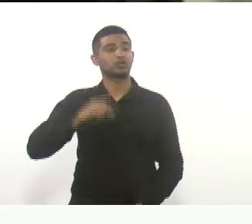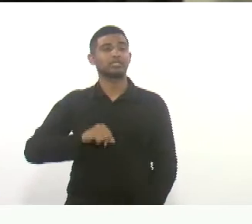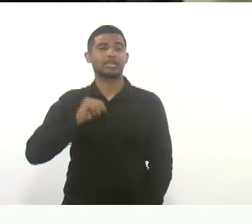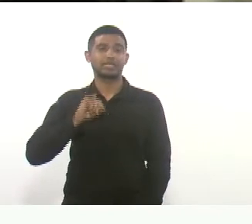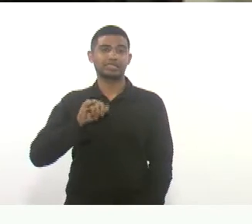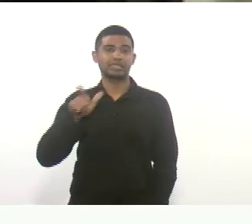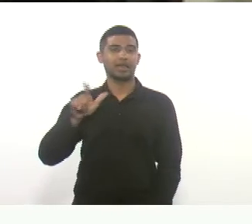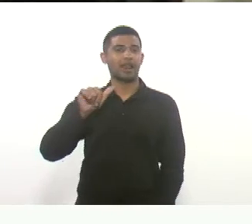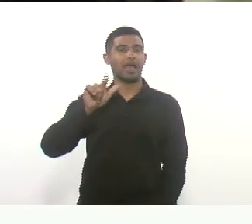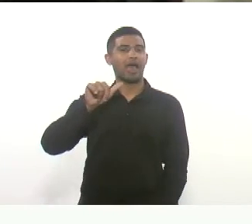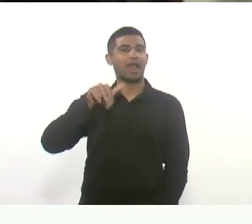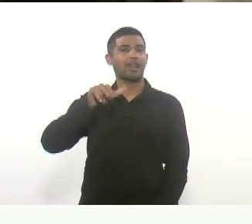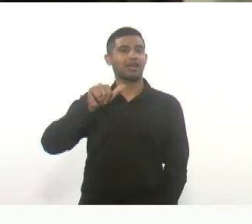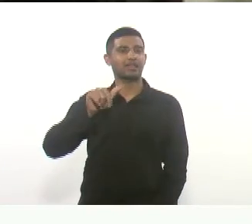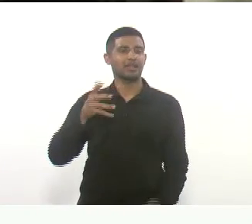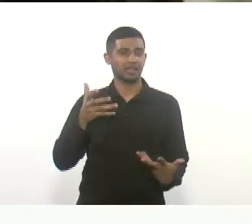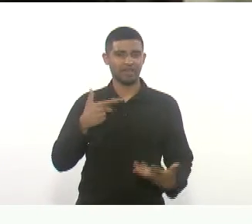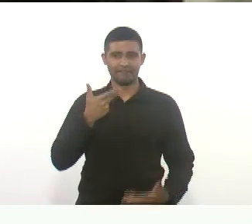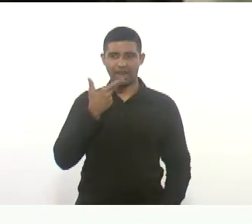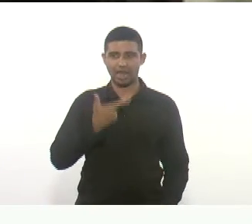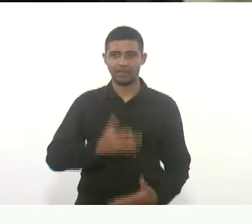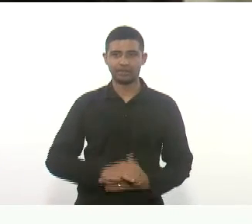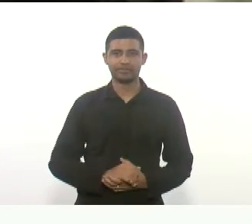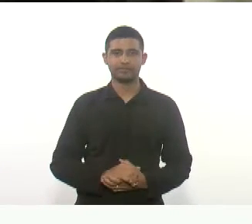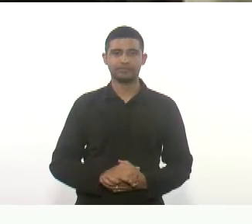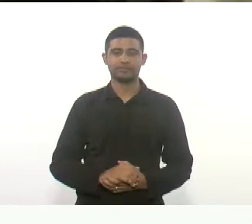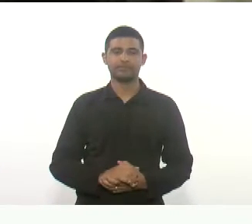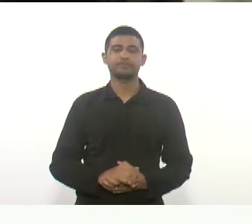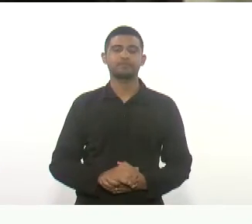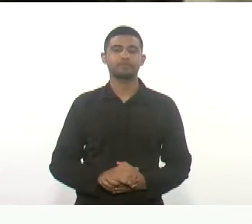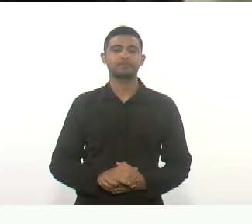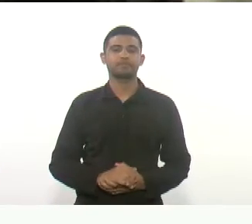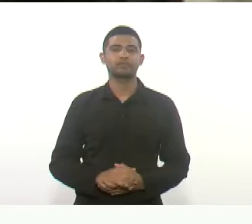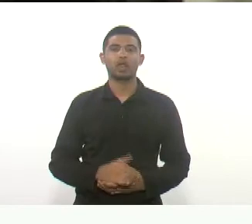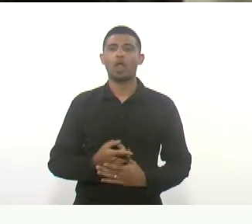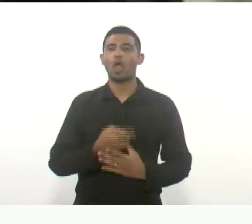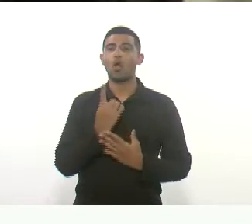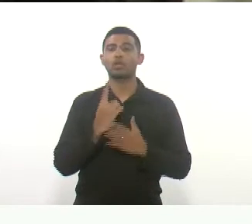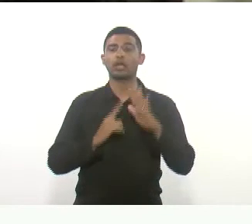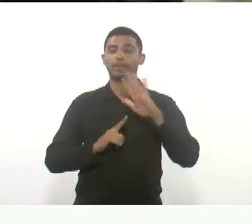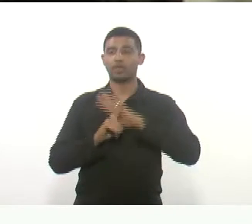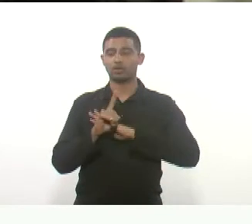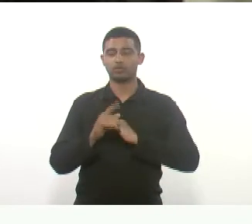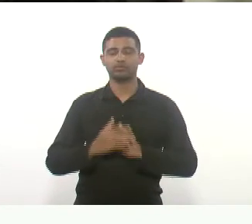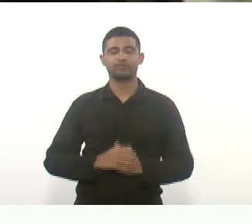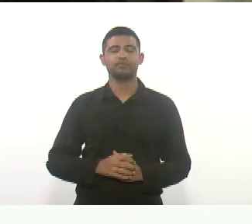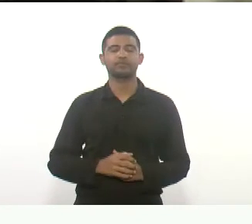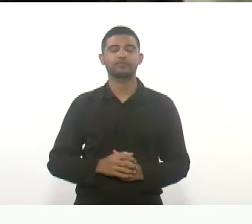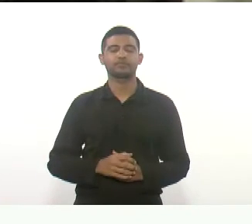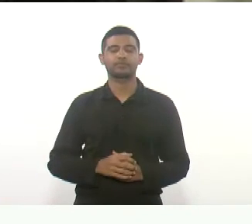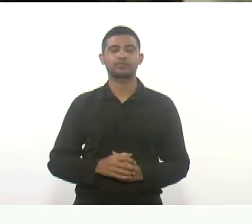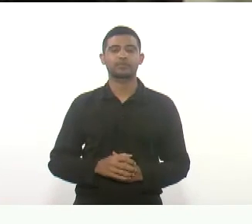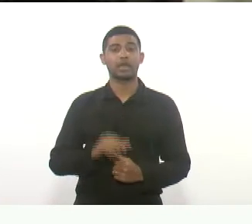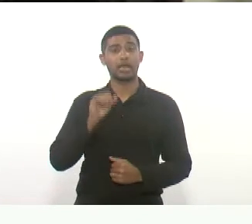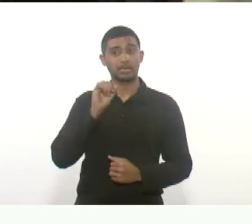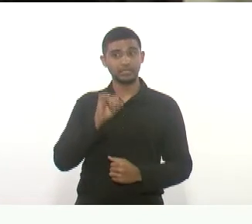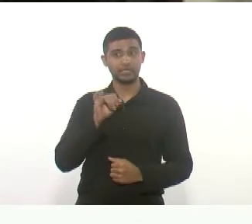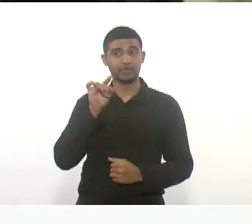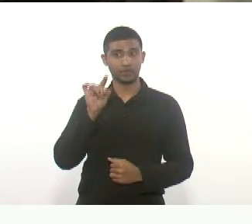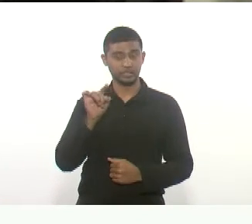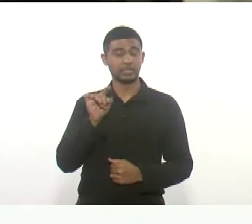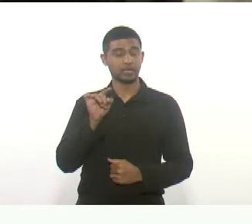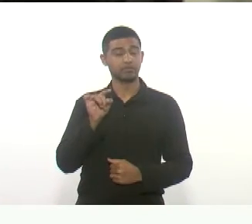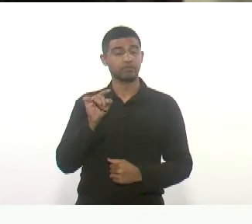quer fazer alguma complementação da sua fala. A única pergunta que eu queria fazer é se você, dentro da sua